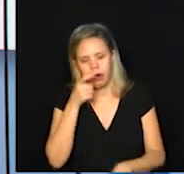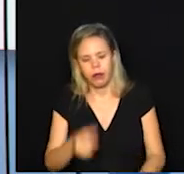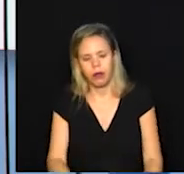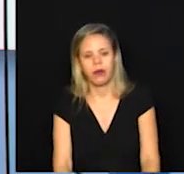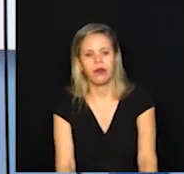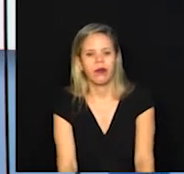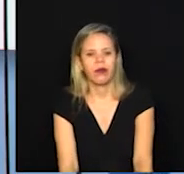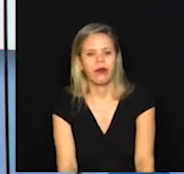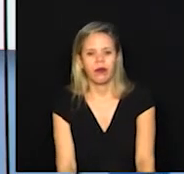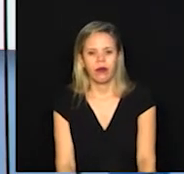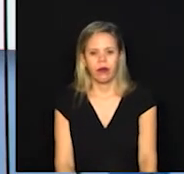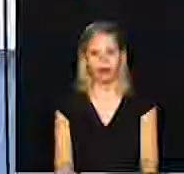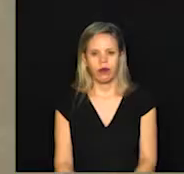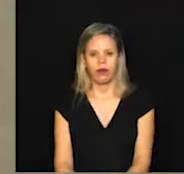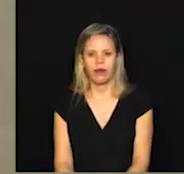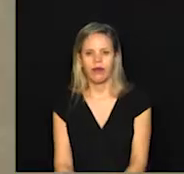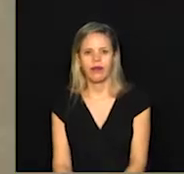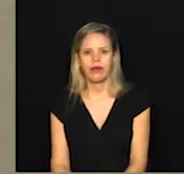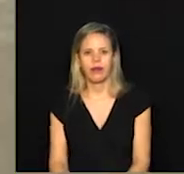acompanhar.